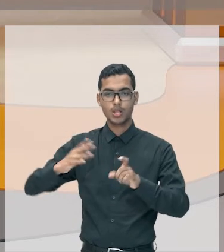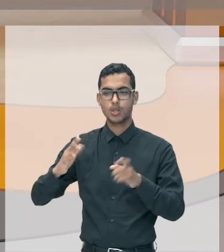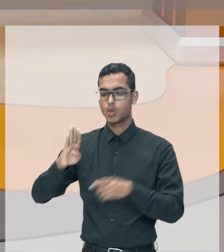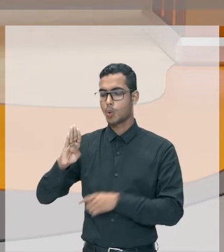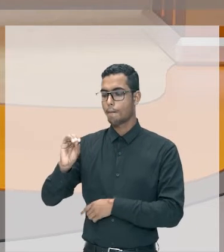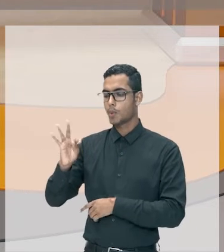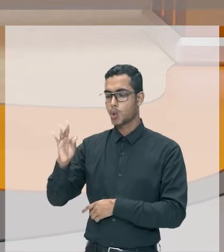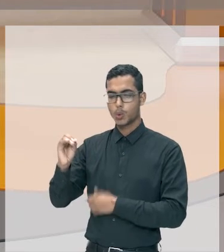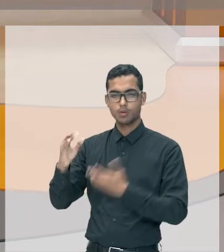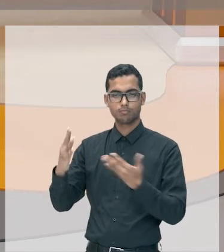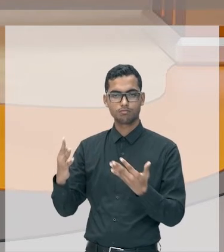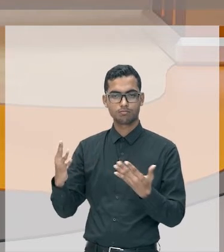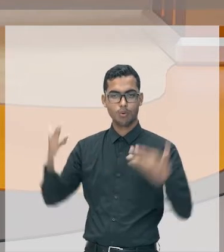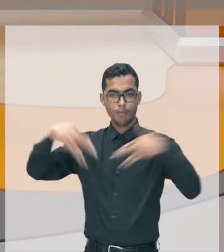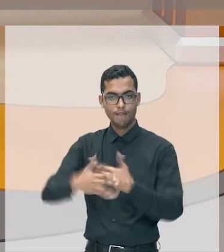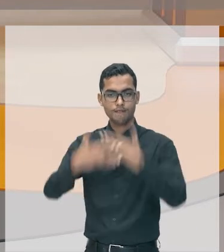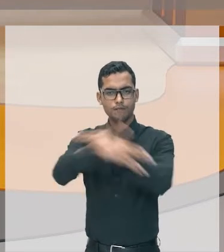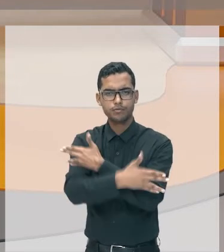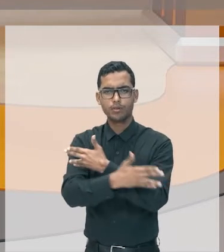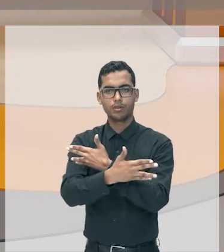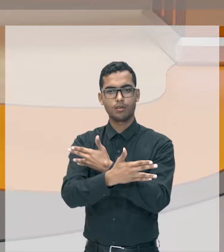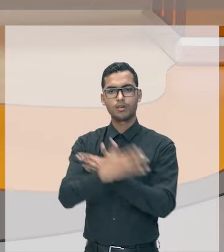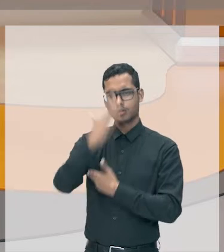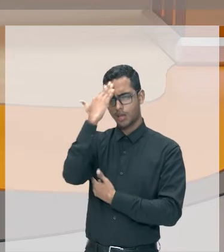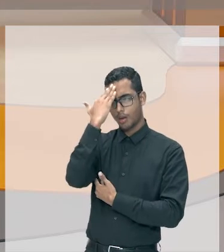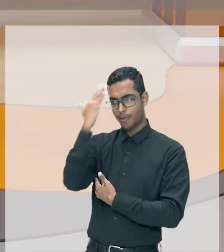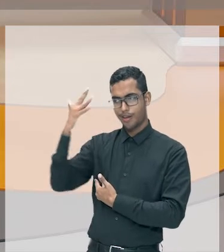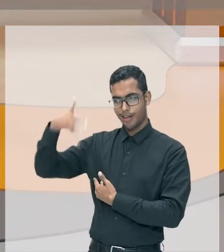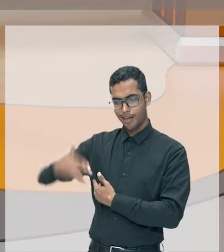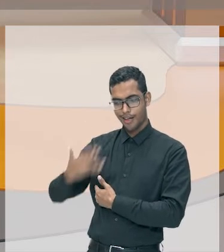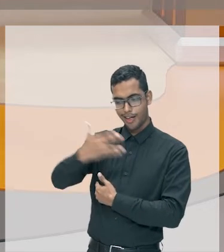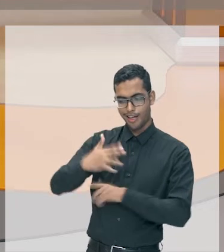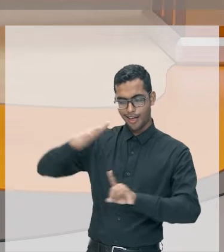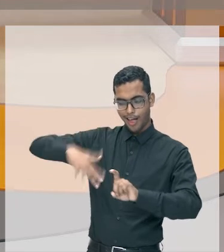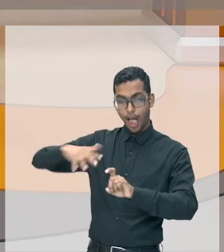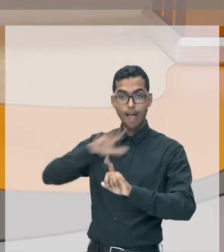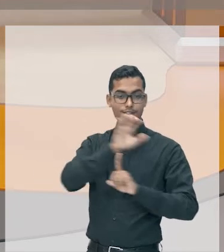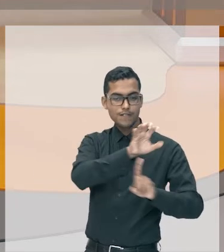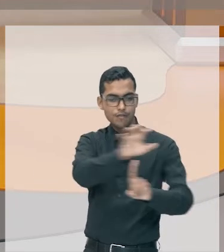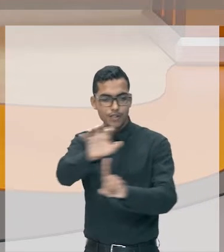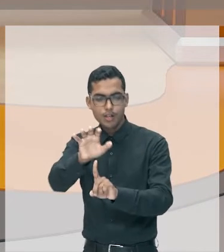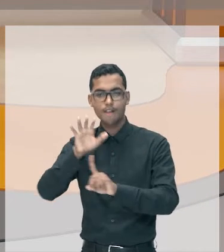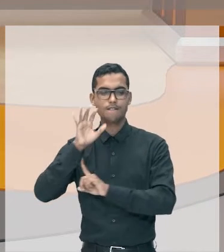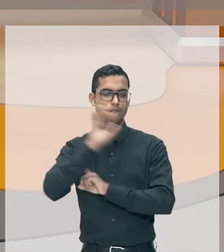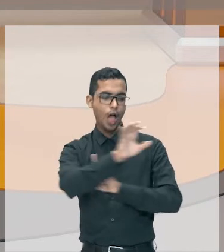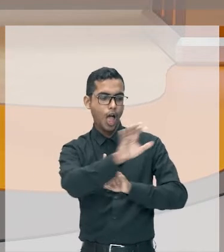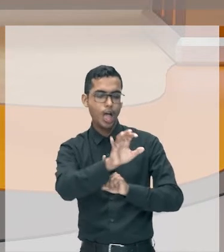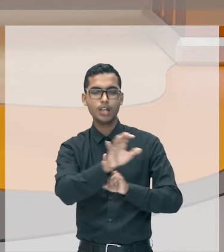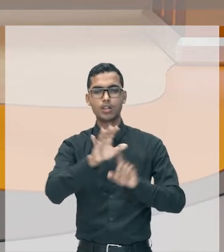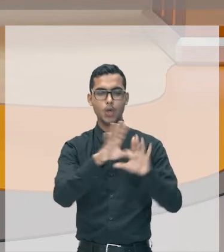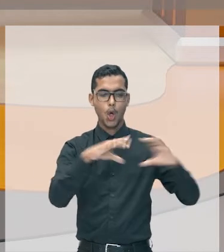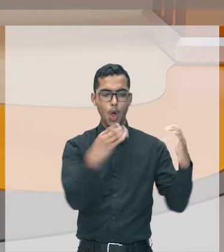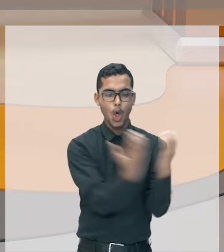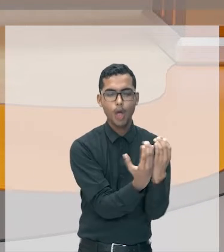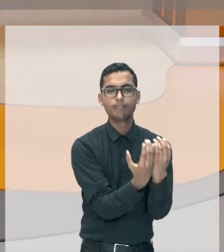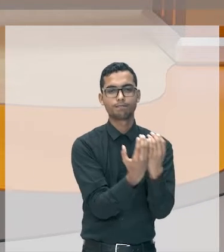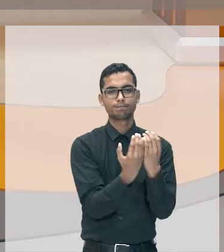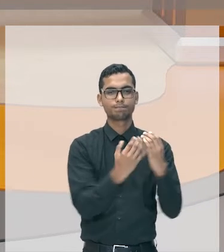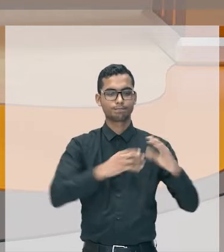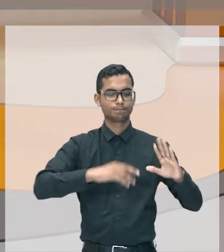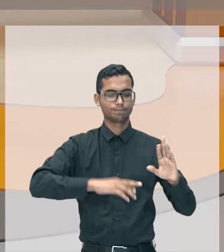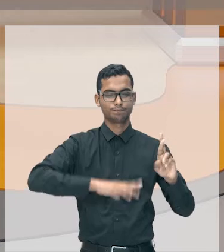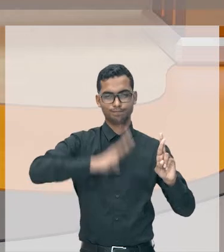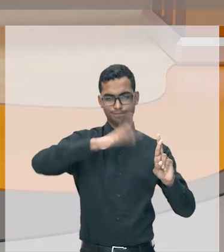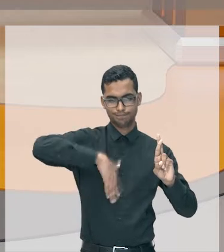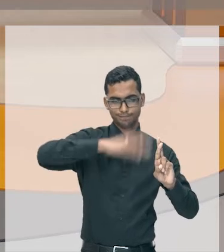do Boto, a gente sabe o quanto a lenda do Boto influencia as comunidades ribeirinhas, influencia o comportamento das